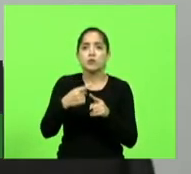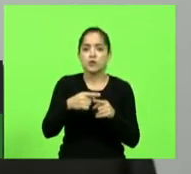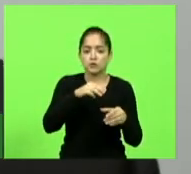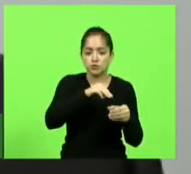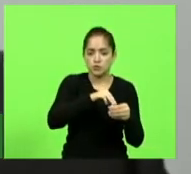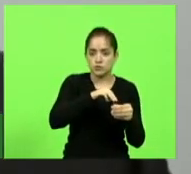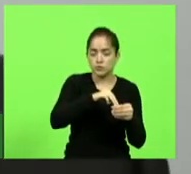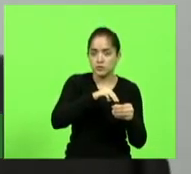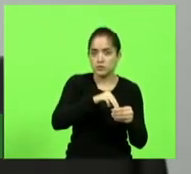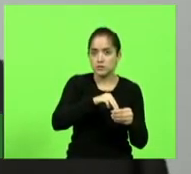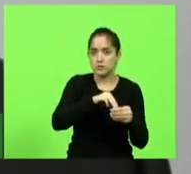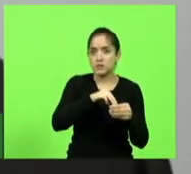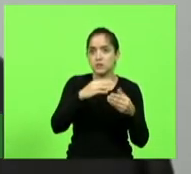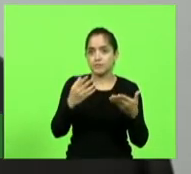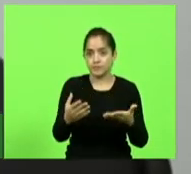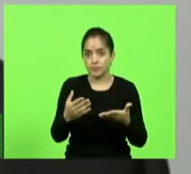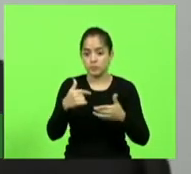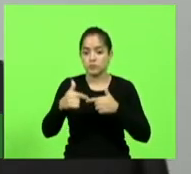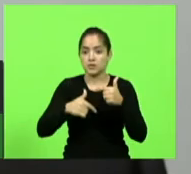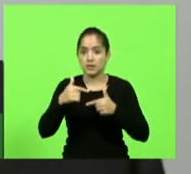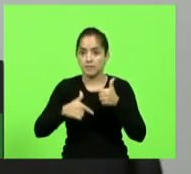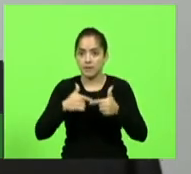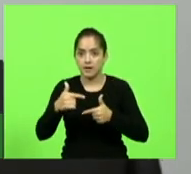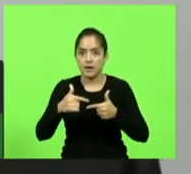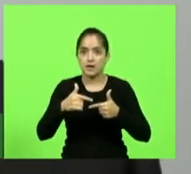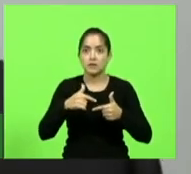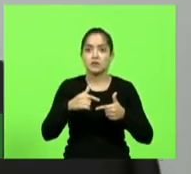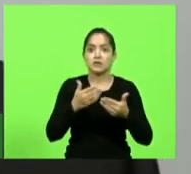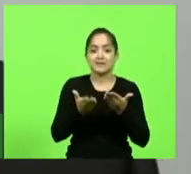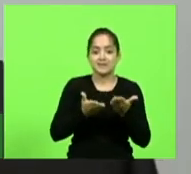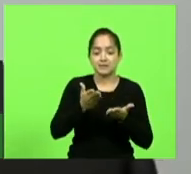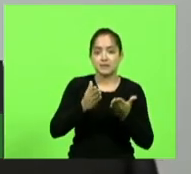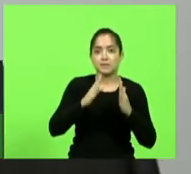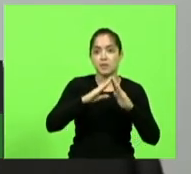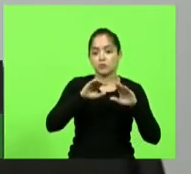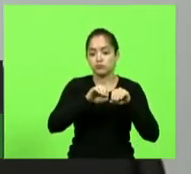municipalizados, os serviços de tratamento de esgoto, eles cobram uma